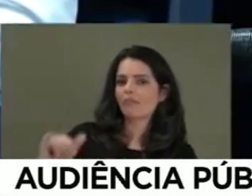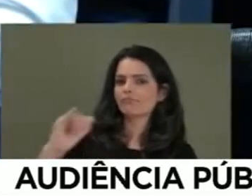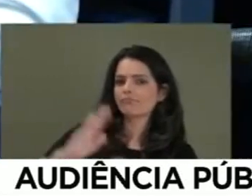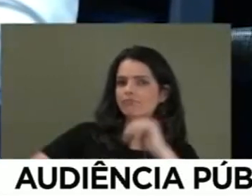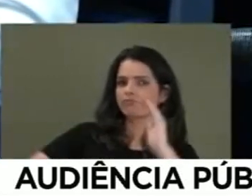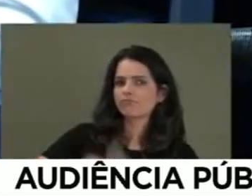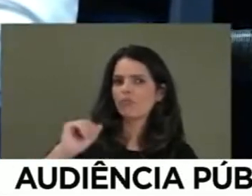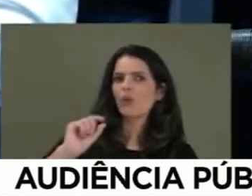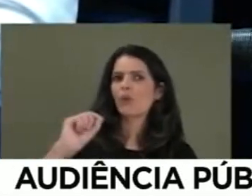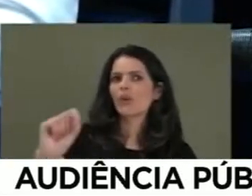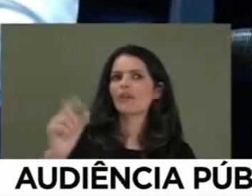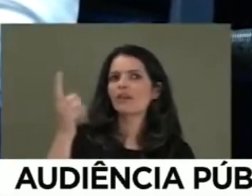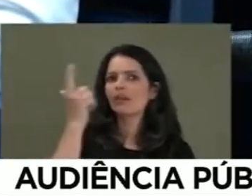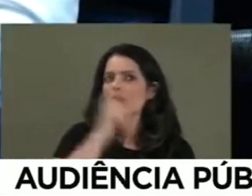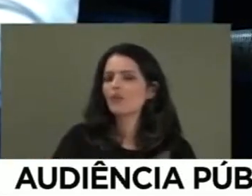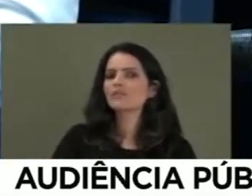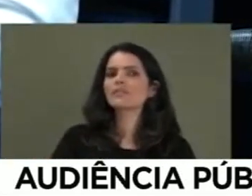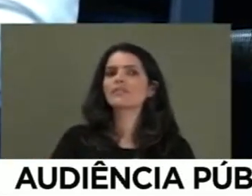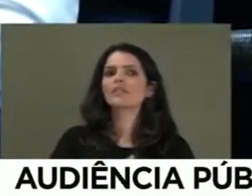em pegar a máquina do